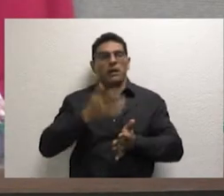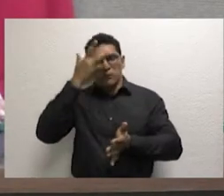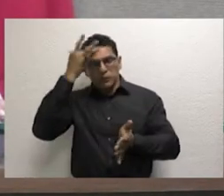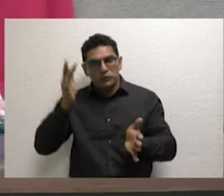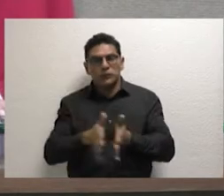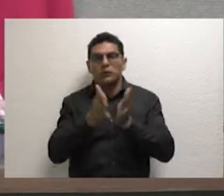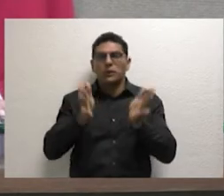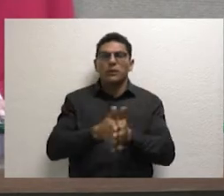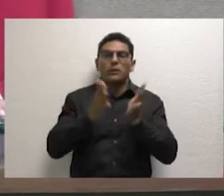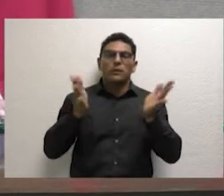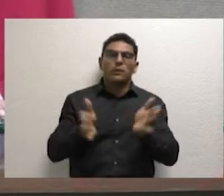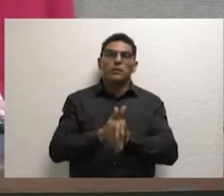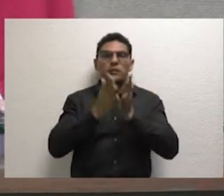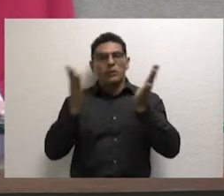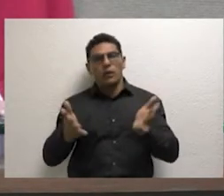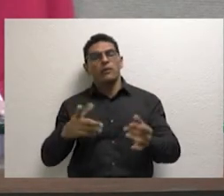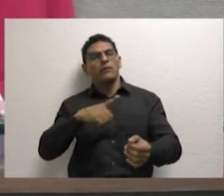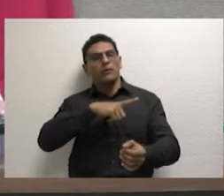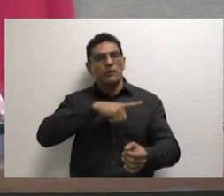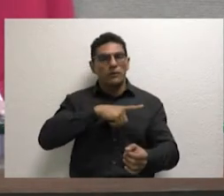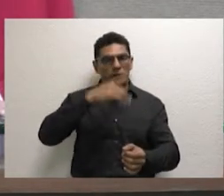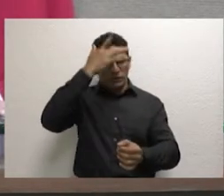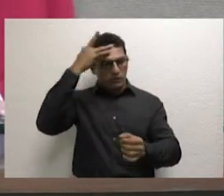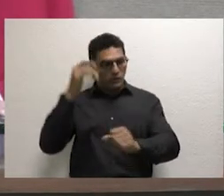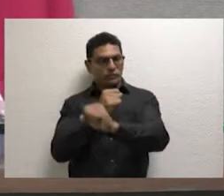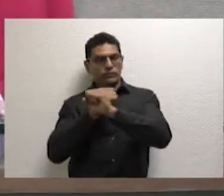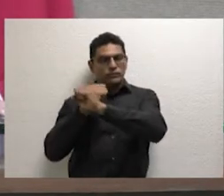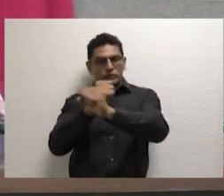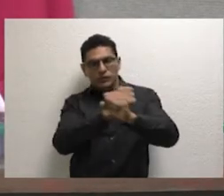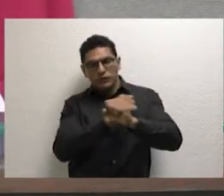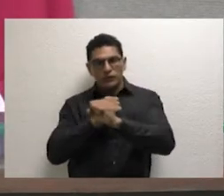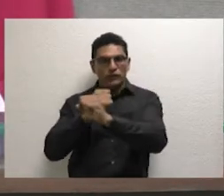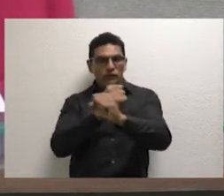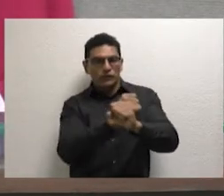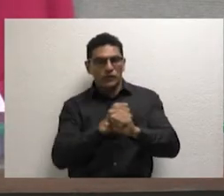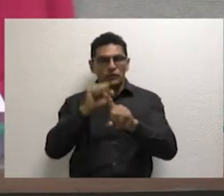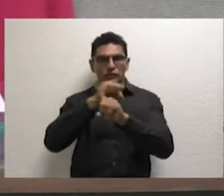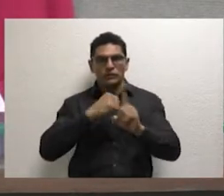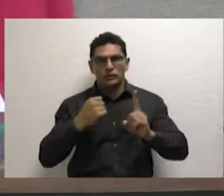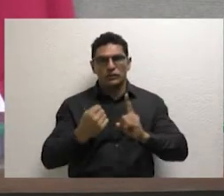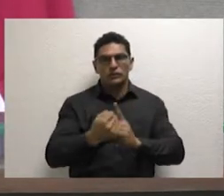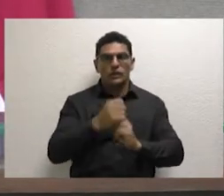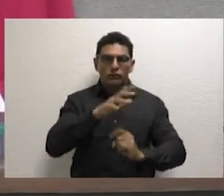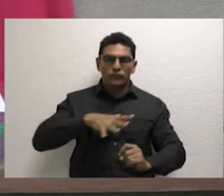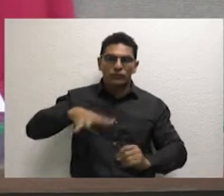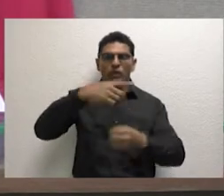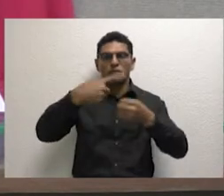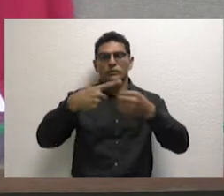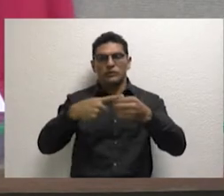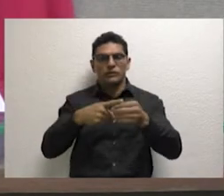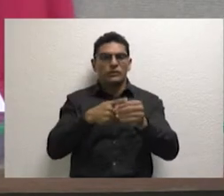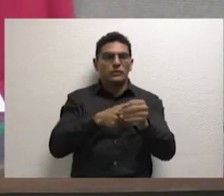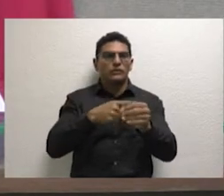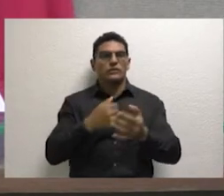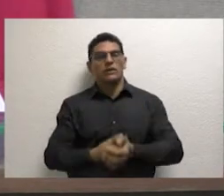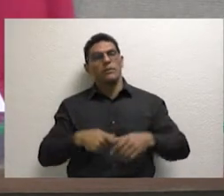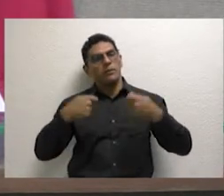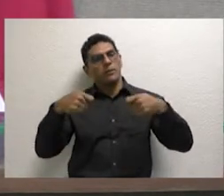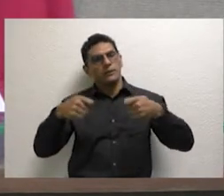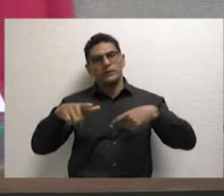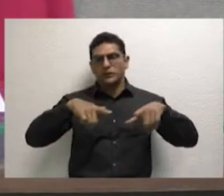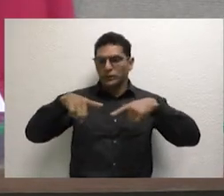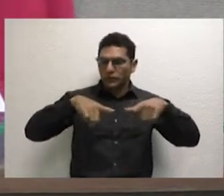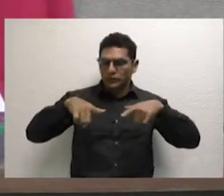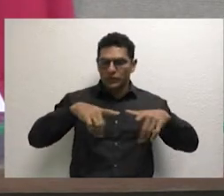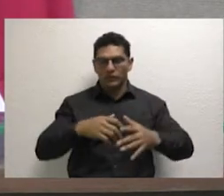colocados à disposição da sociedade, à disposição de toda a população que precisa dos serviços da